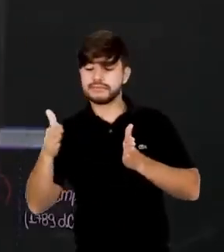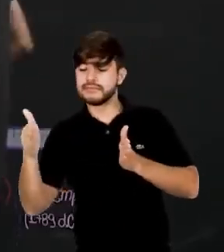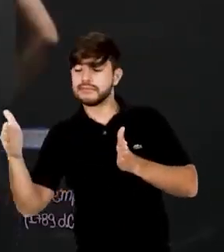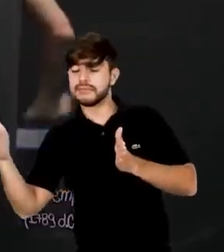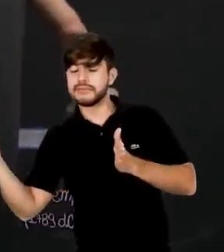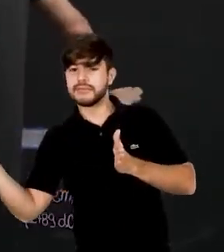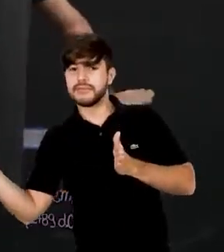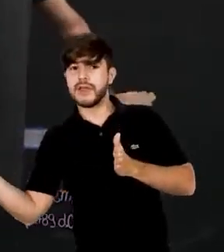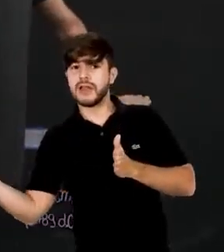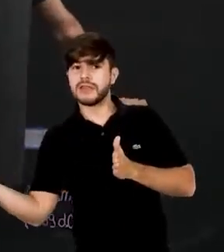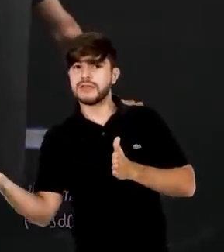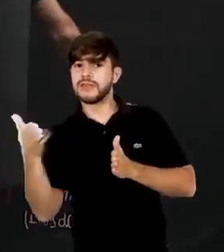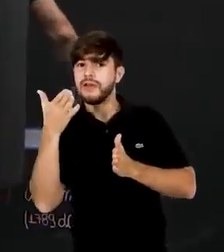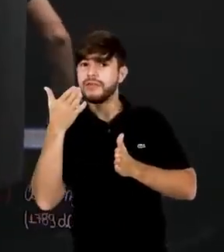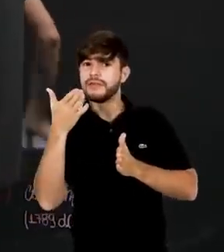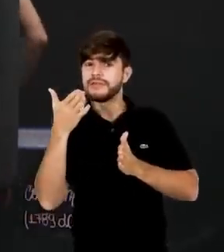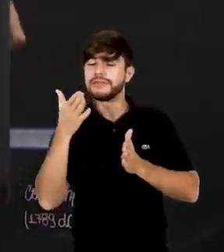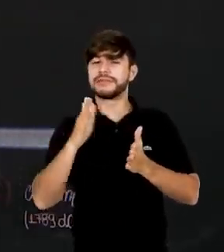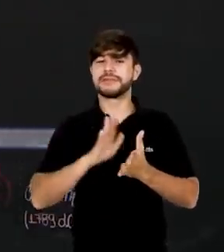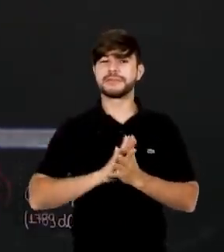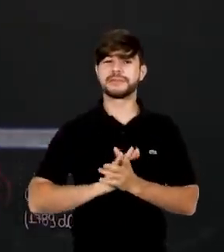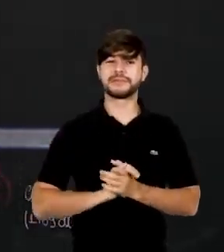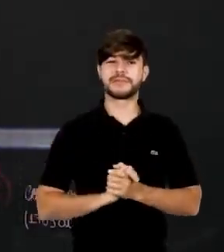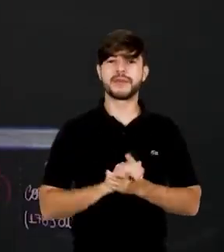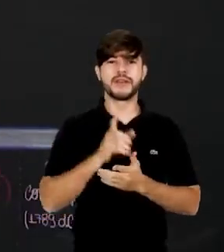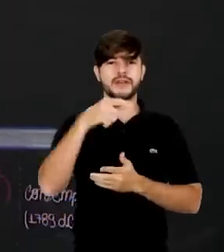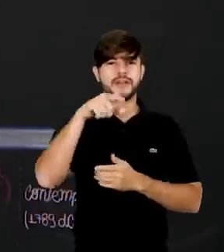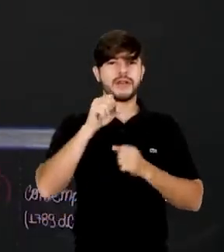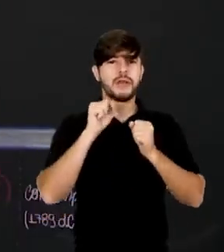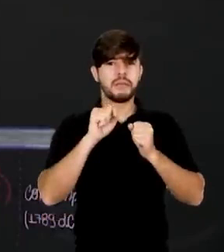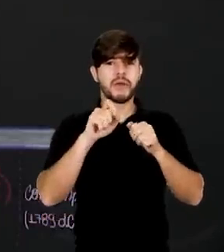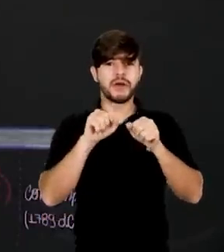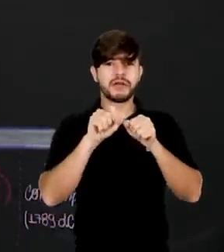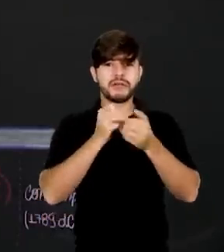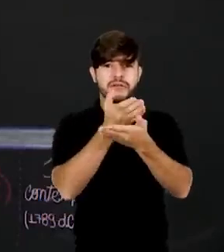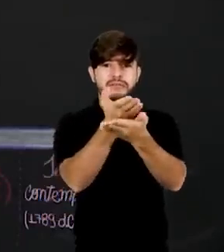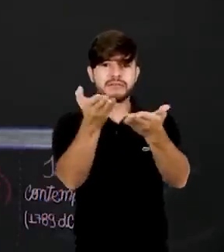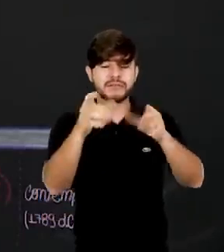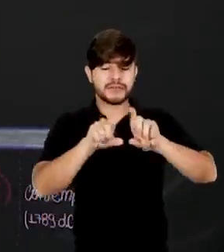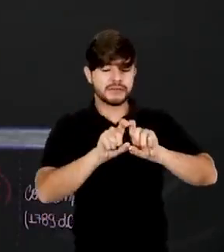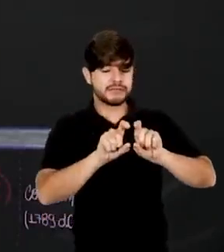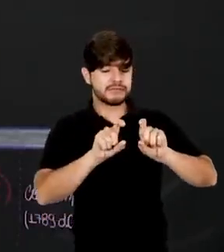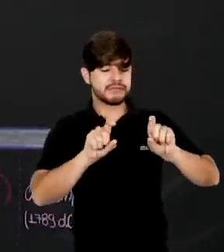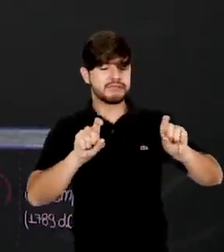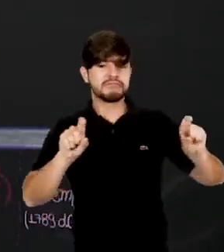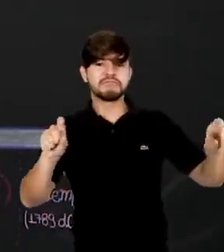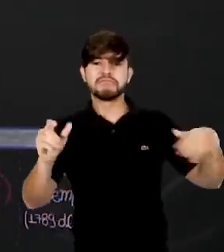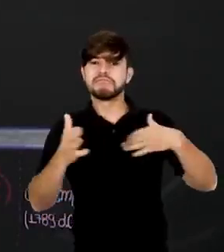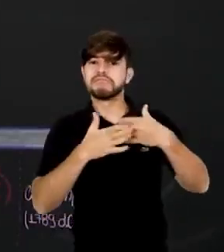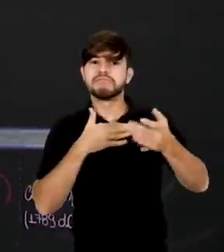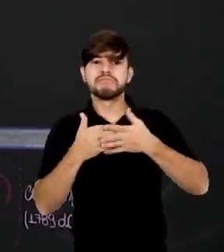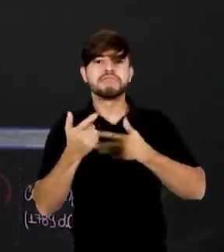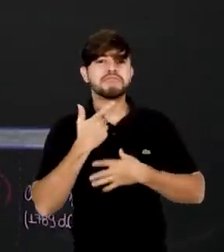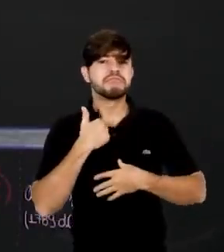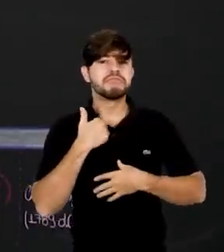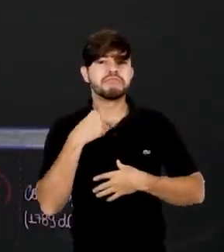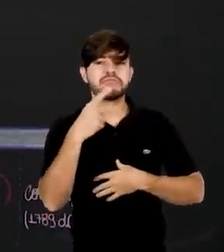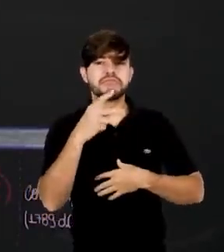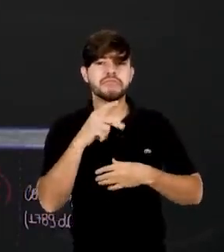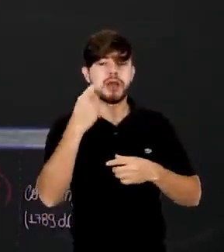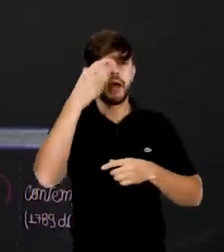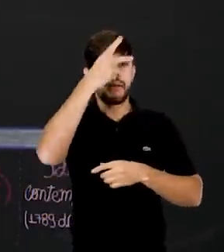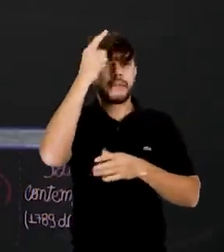à direita os mais recentes. Você pode fazer uma linha do tempo da maneira que você achar melhor. Os